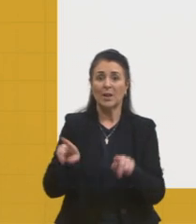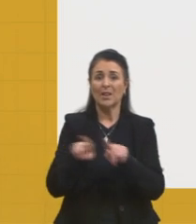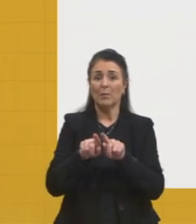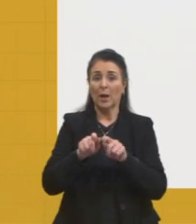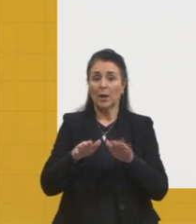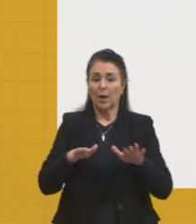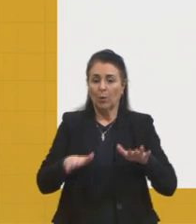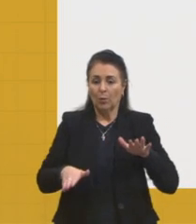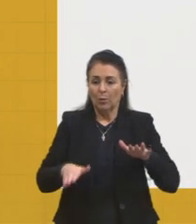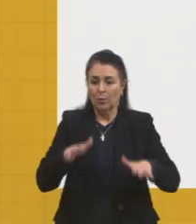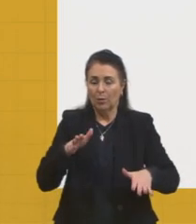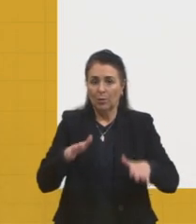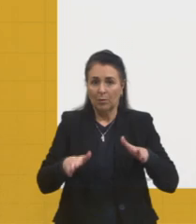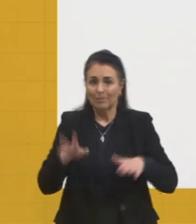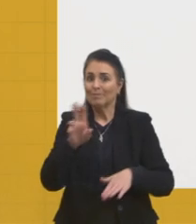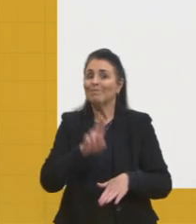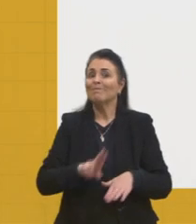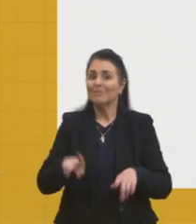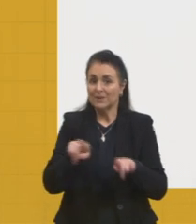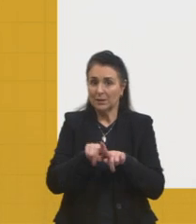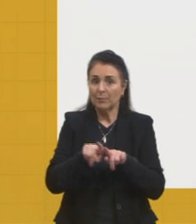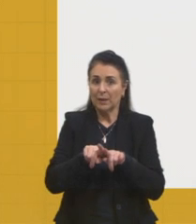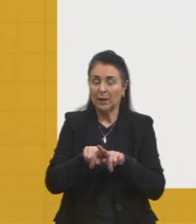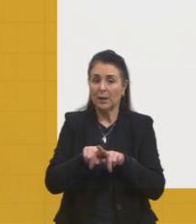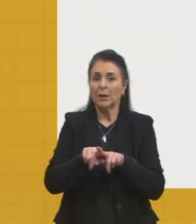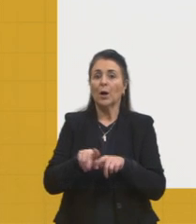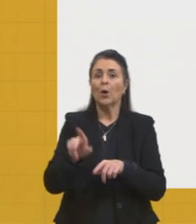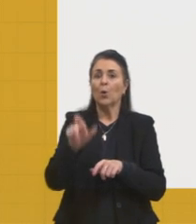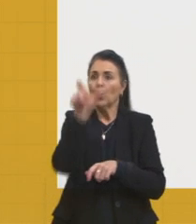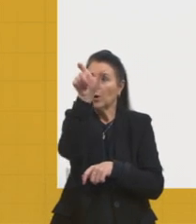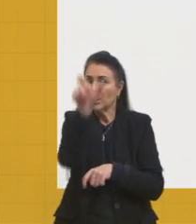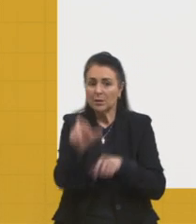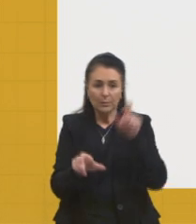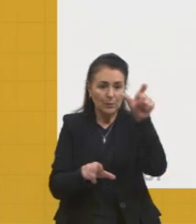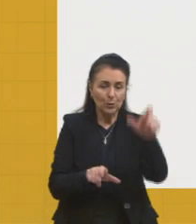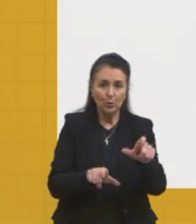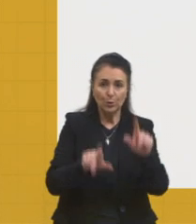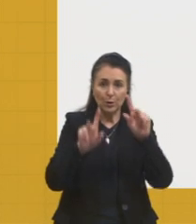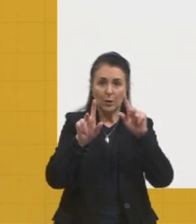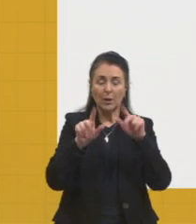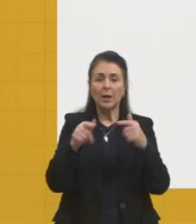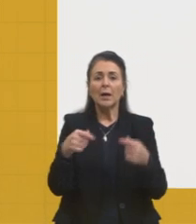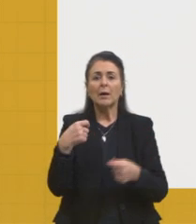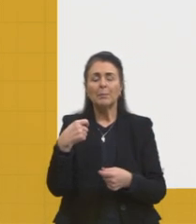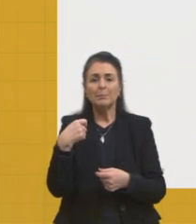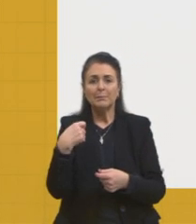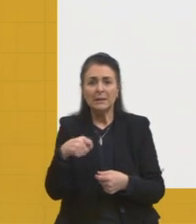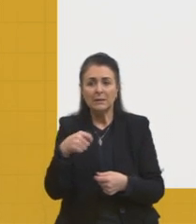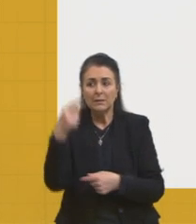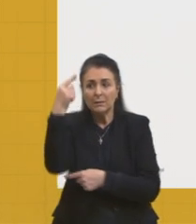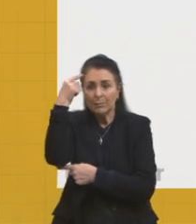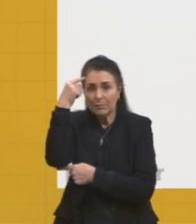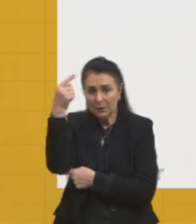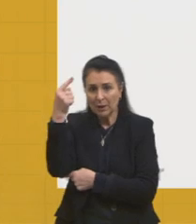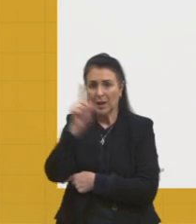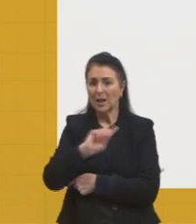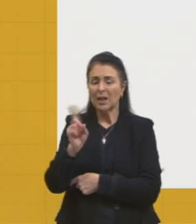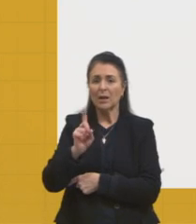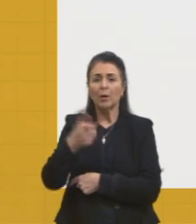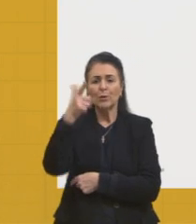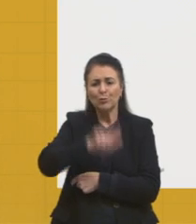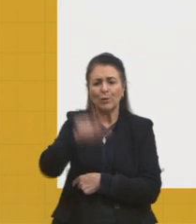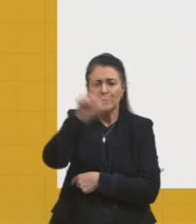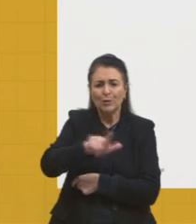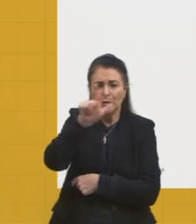que é algo interessante o ser humano a peça uma conclusão e o ser humano é feito para pensar e não para